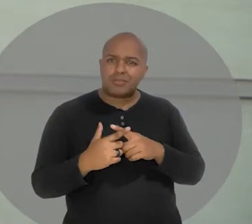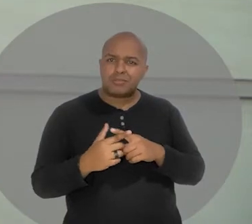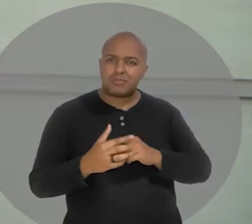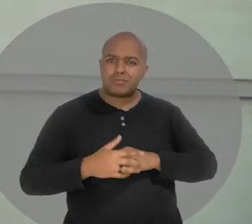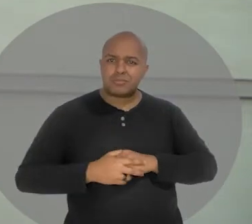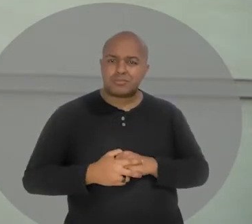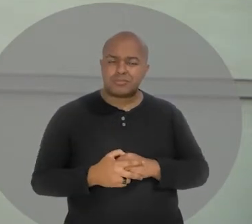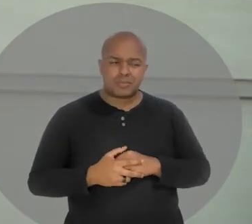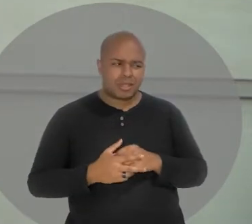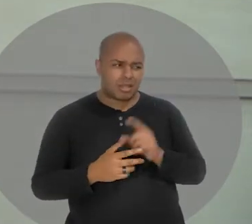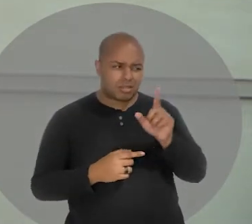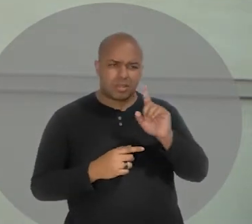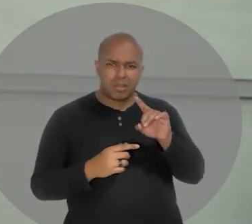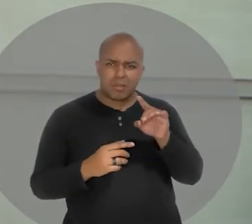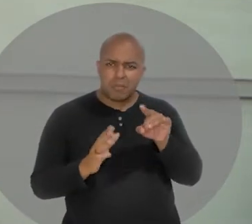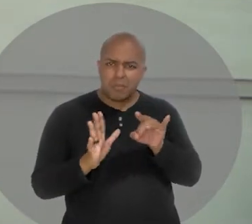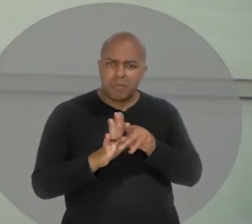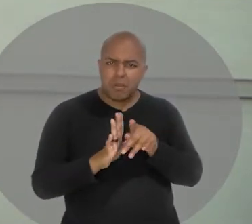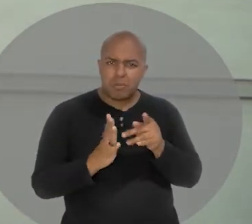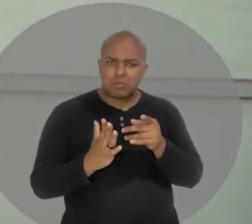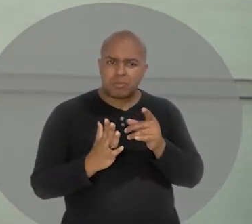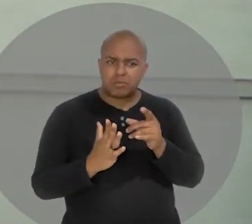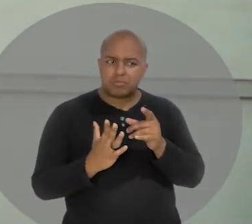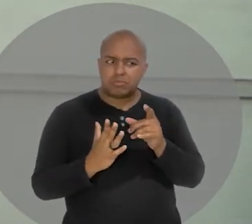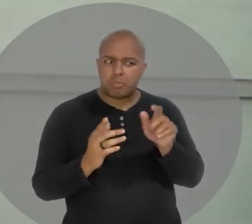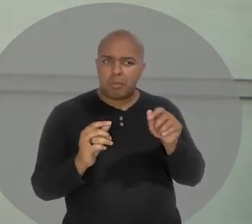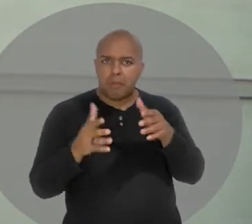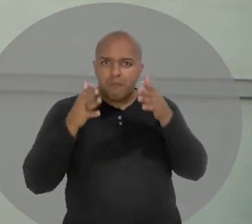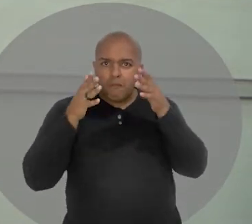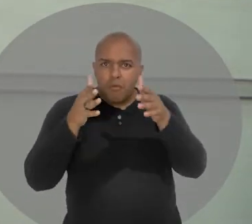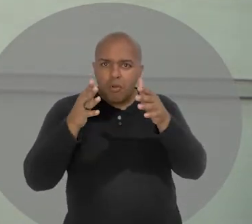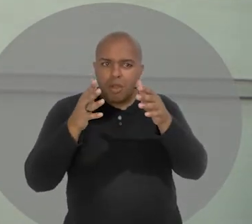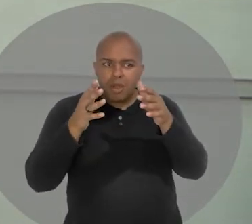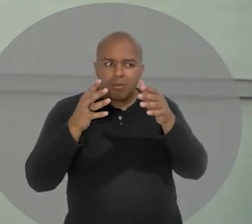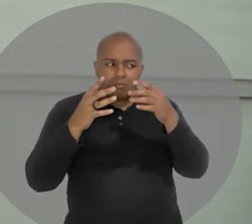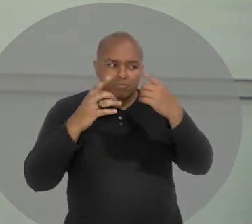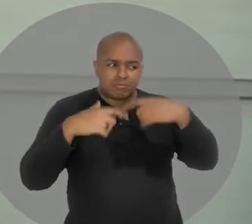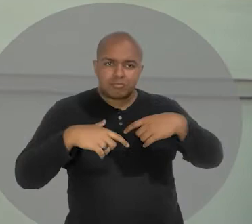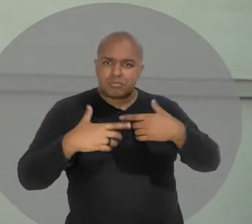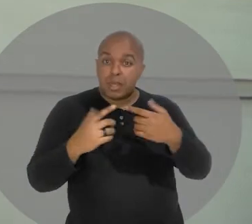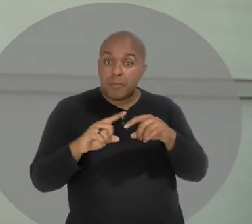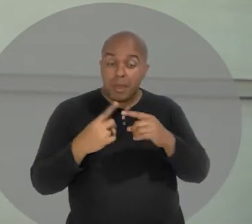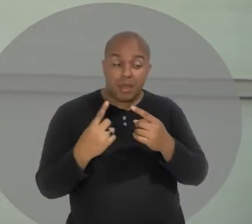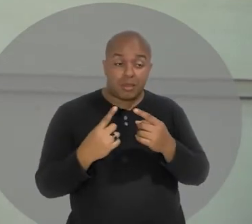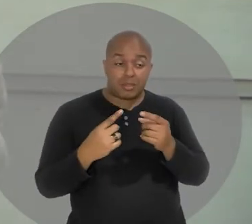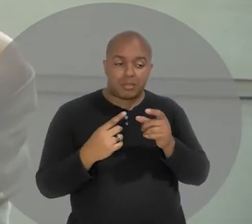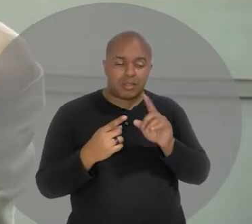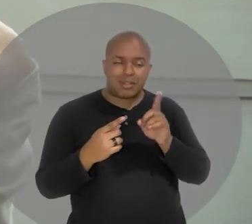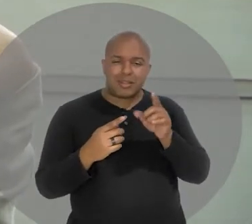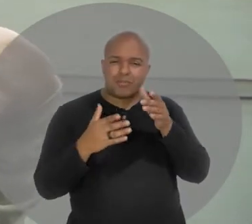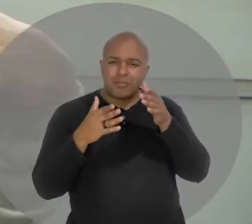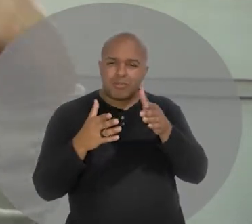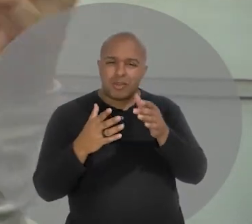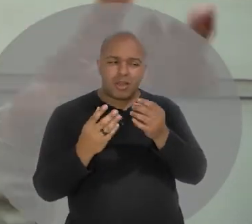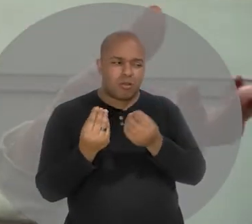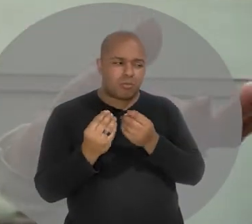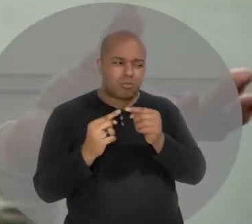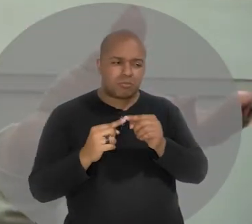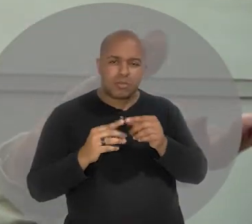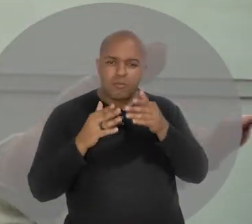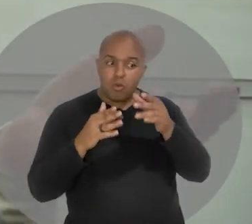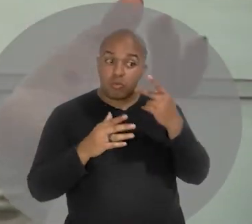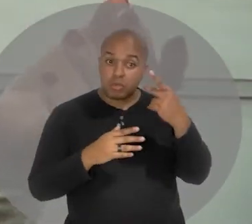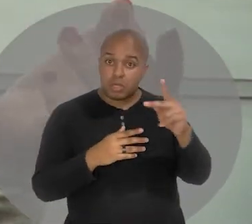ali não é pra focar em mim, né? Ali eu tô com um foco